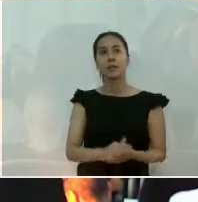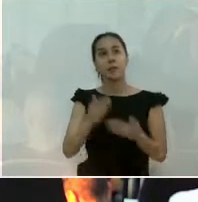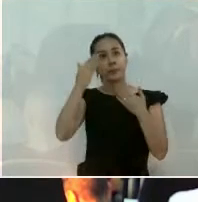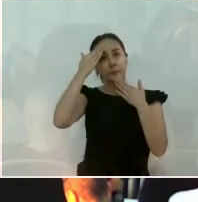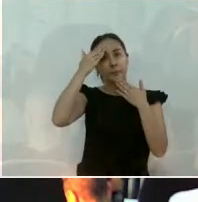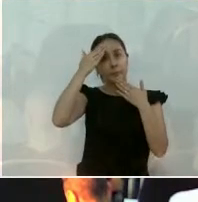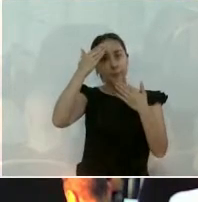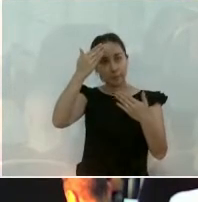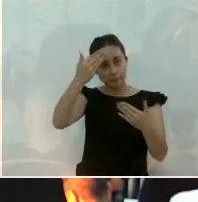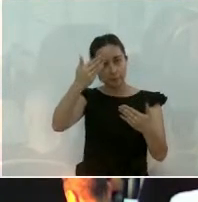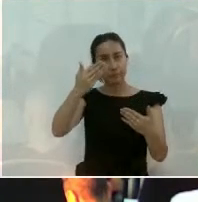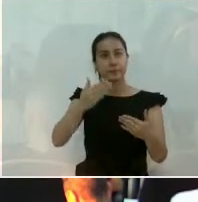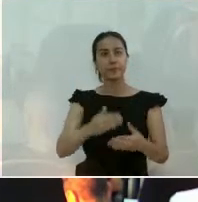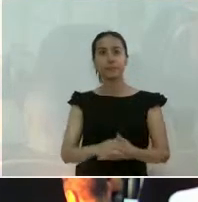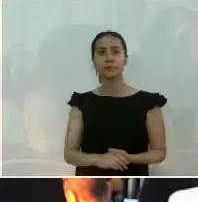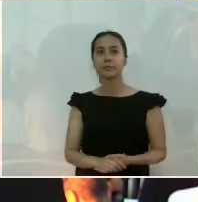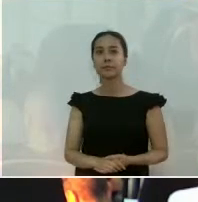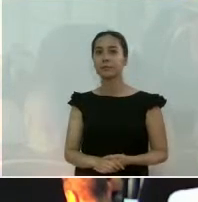brasil